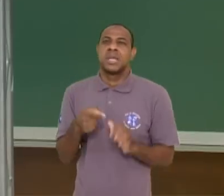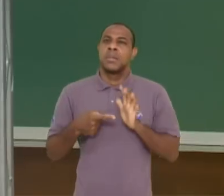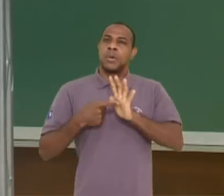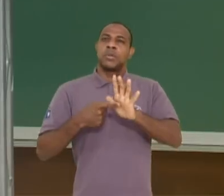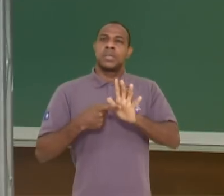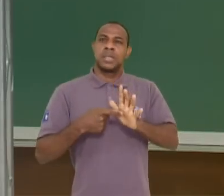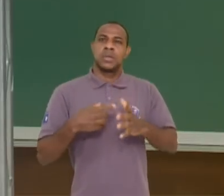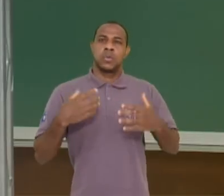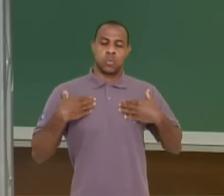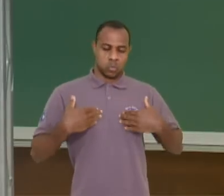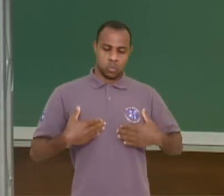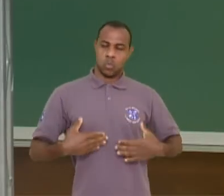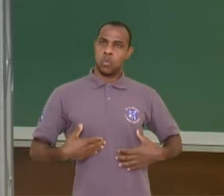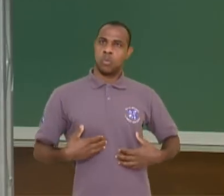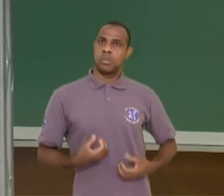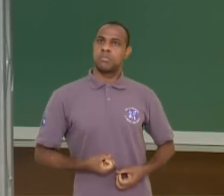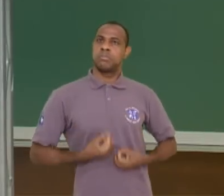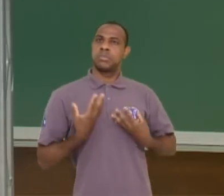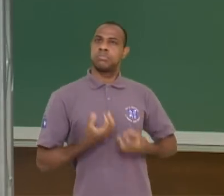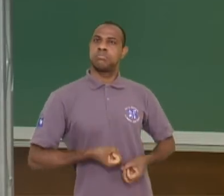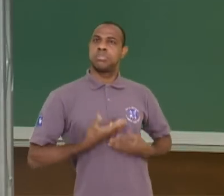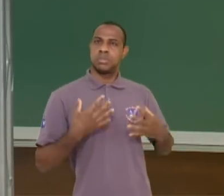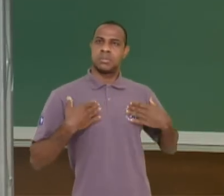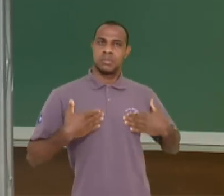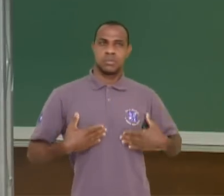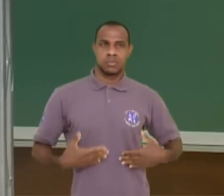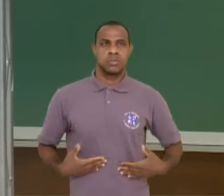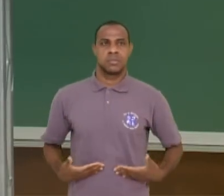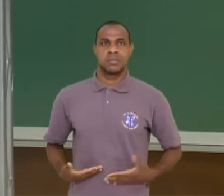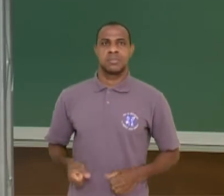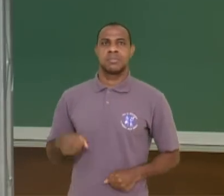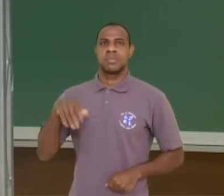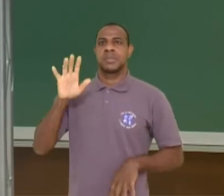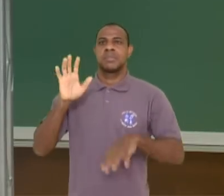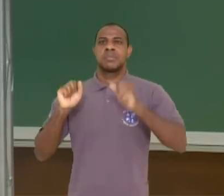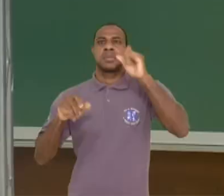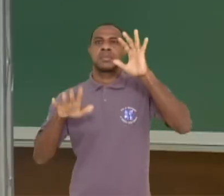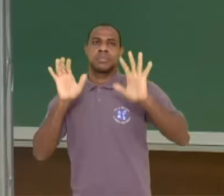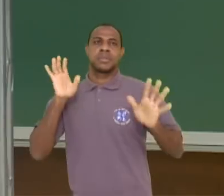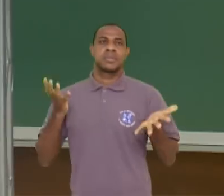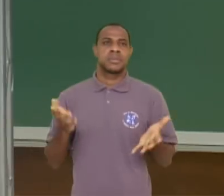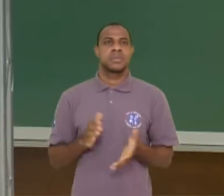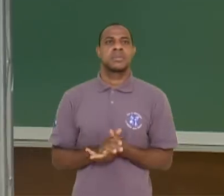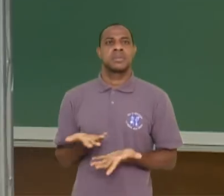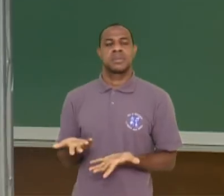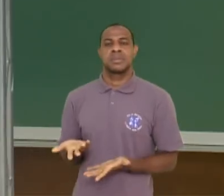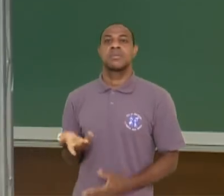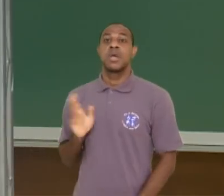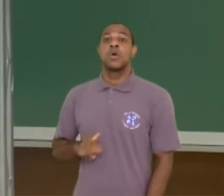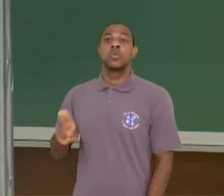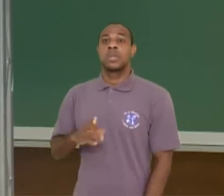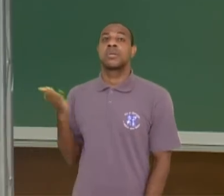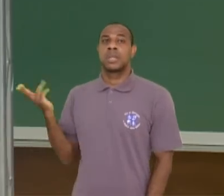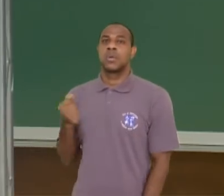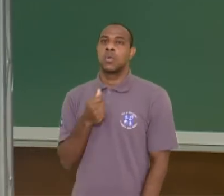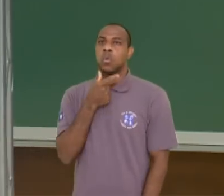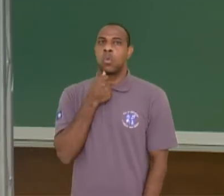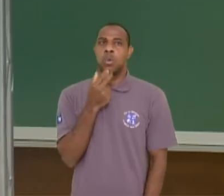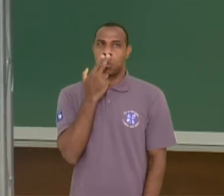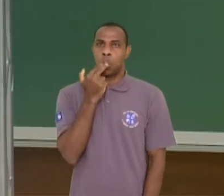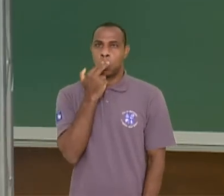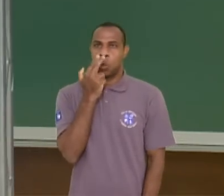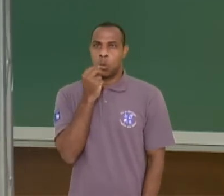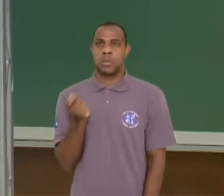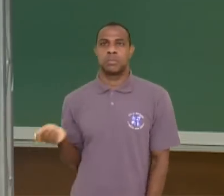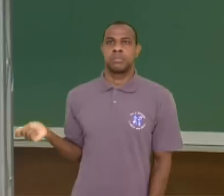pantomima dentro da arte, né, então foi utilizada e muito pelo Chaplin aqui, né, no universo